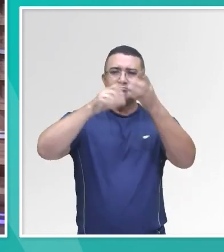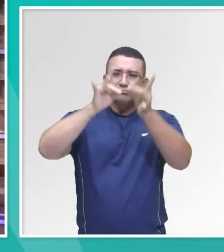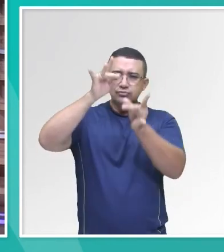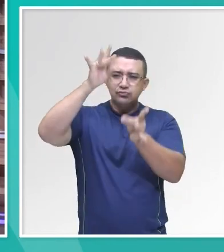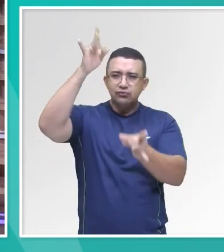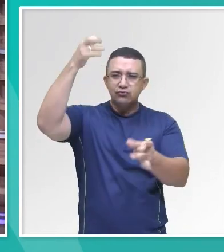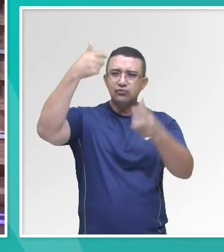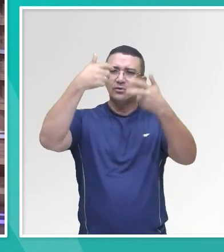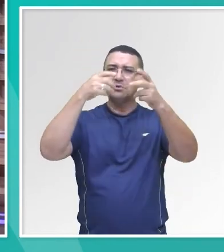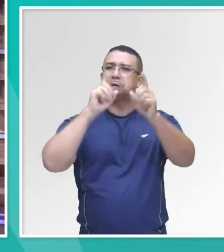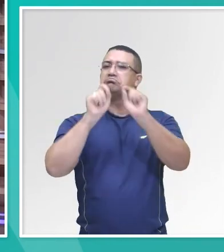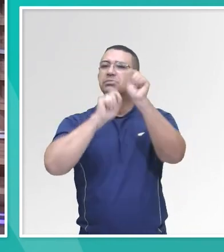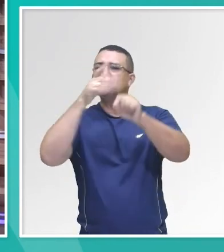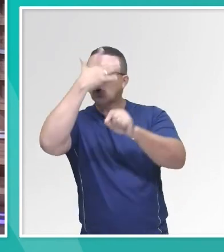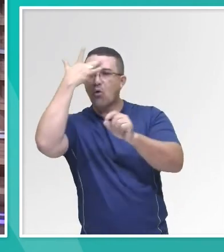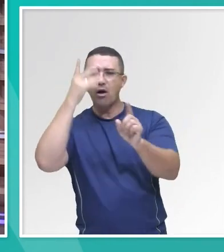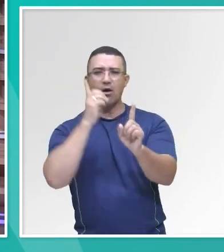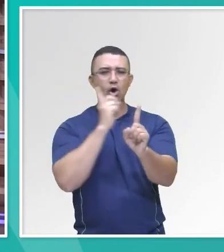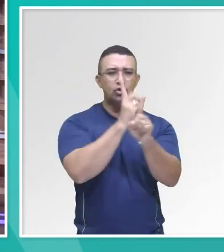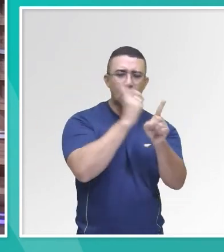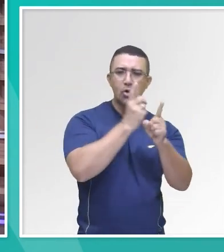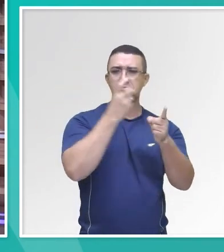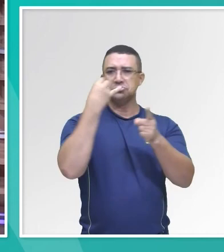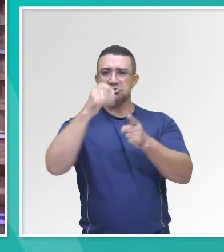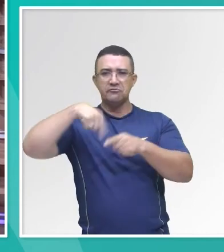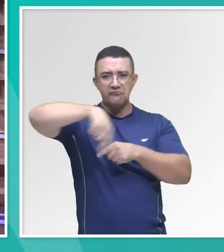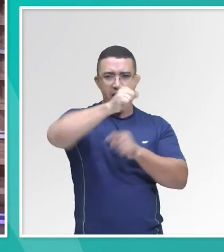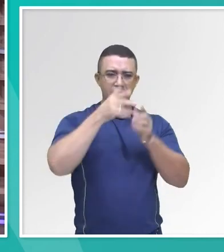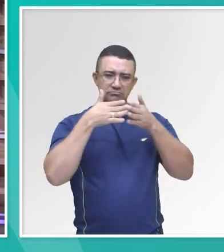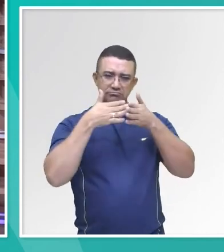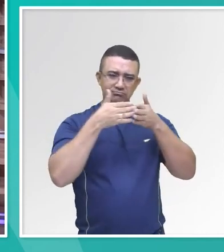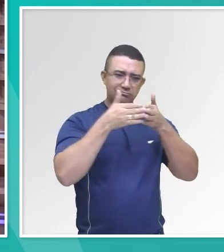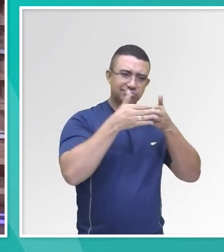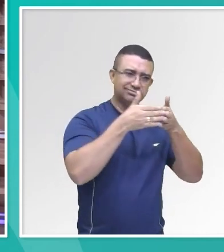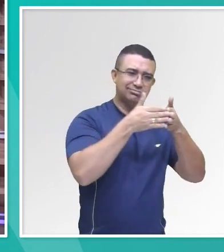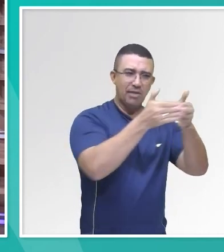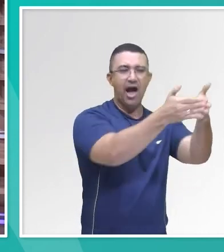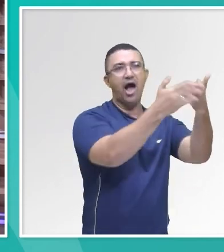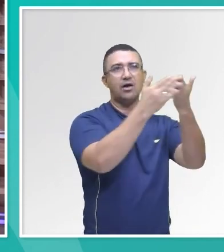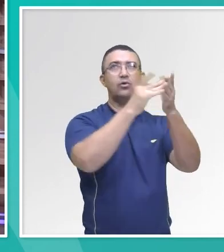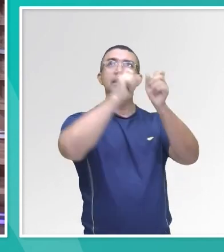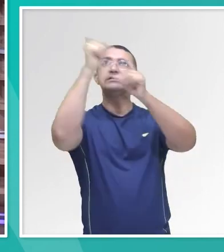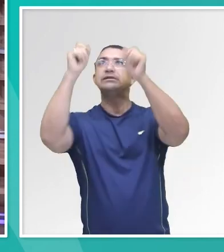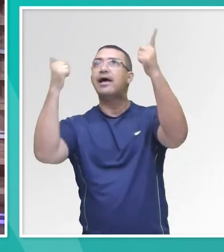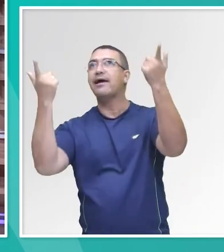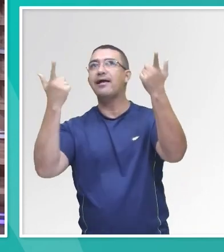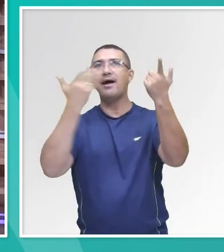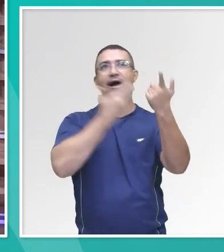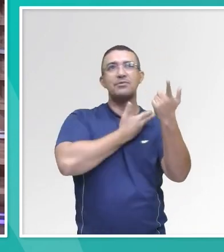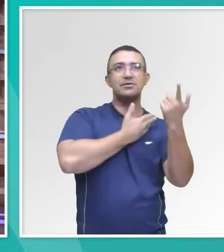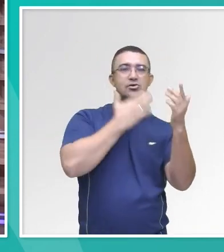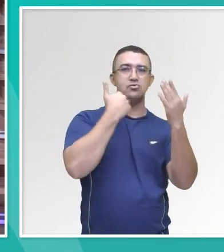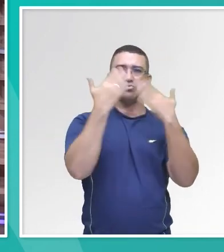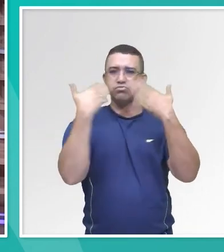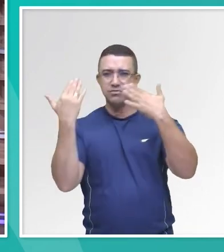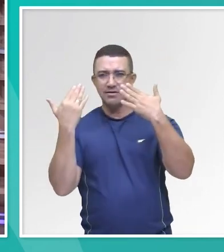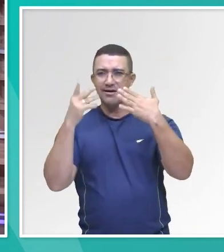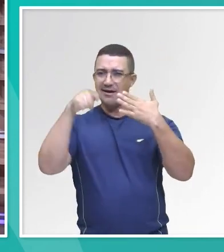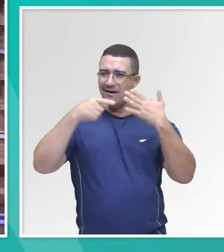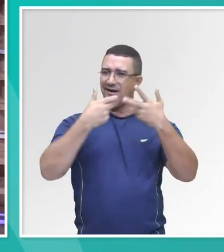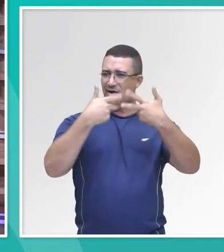você foi de barco, aí falar sobre as estrelas, sobre seus colegas que estavam com você, que você conversou. Então são